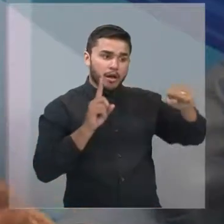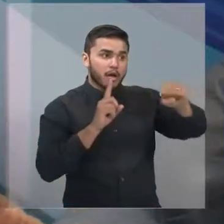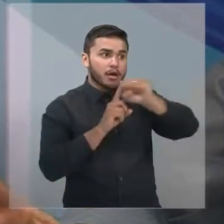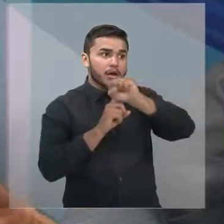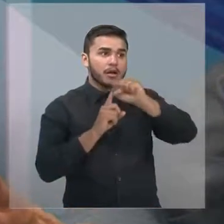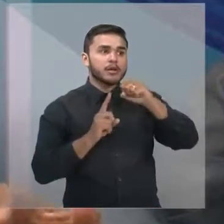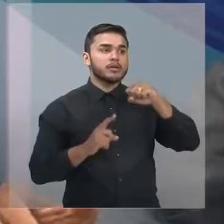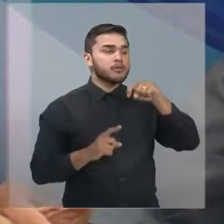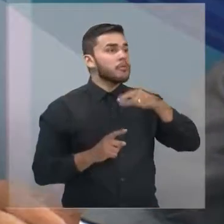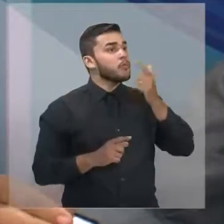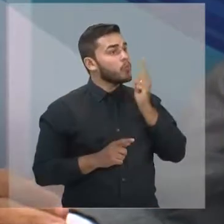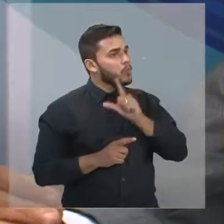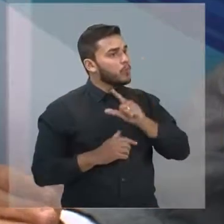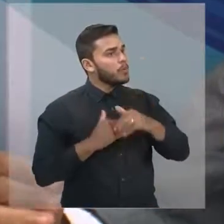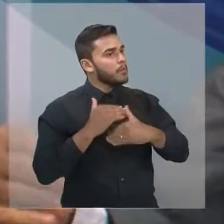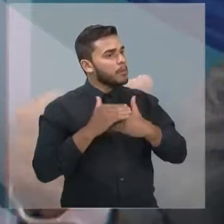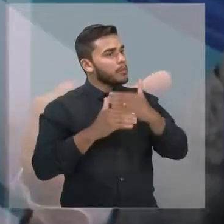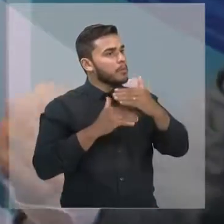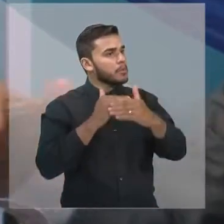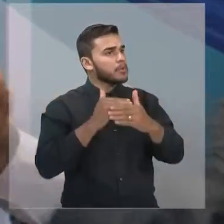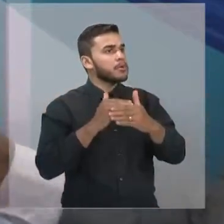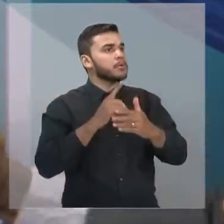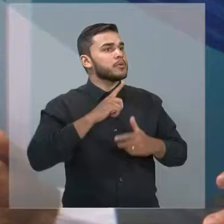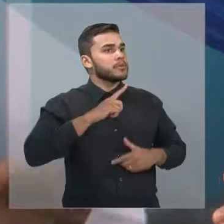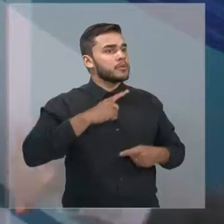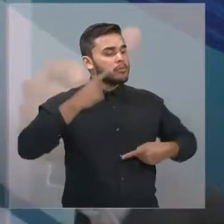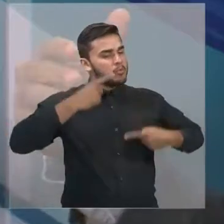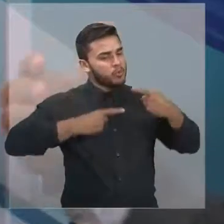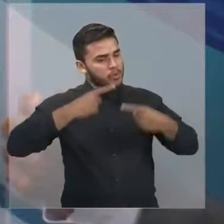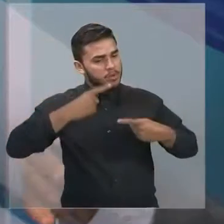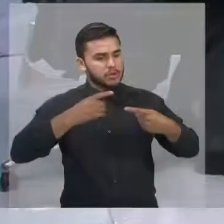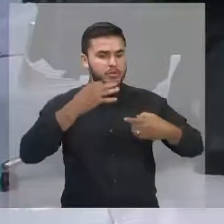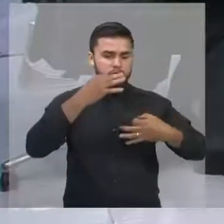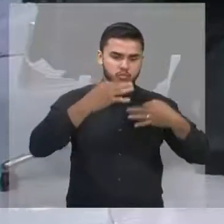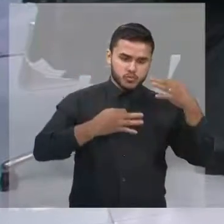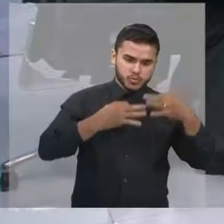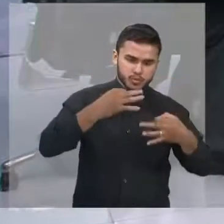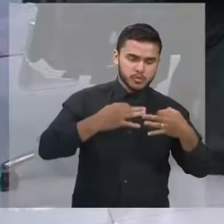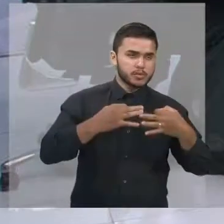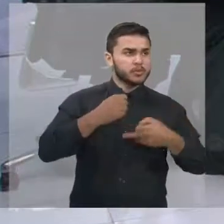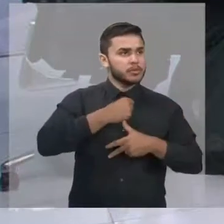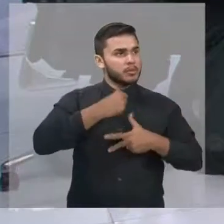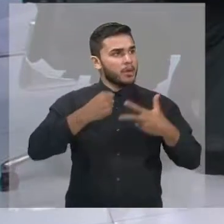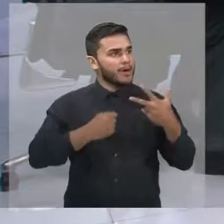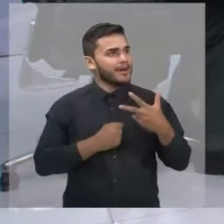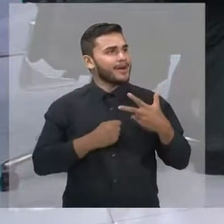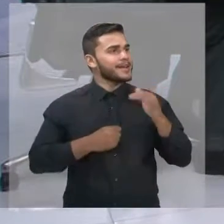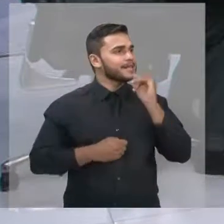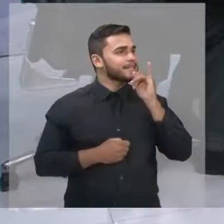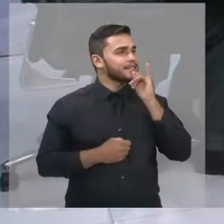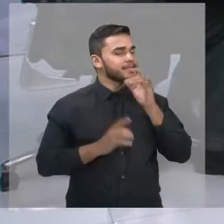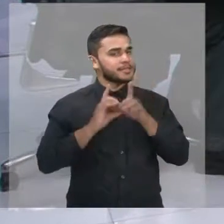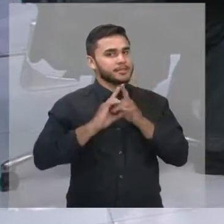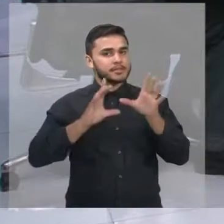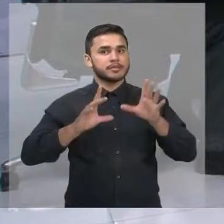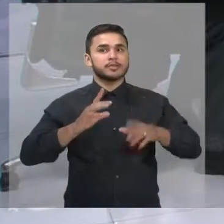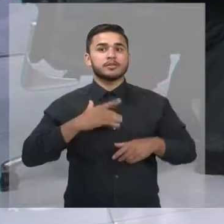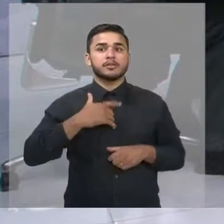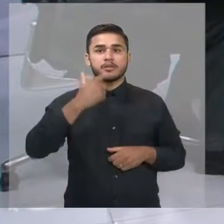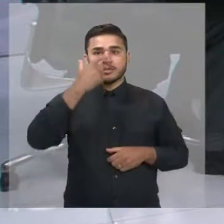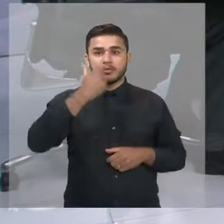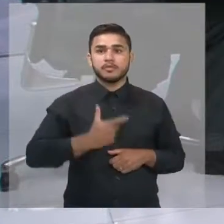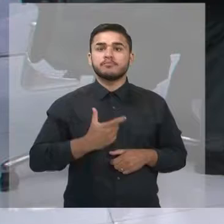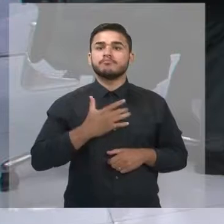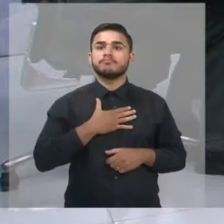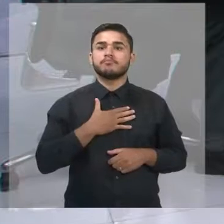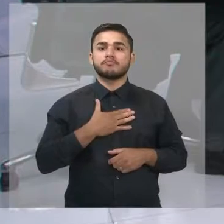a sociedade também consegue evoluir em termos de instituições políticas e jurídicas. O cidadão individualmente, não? O homem,